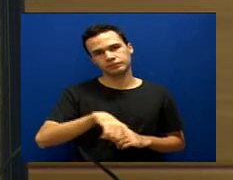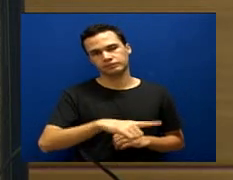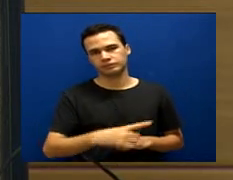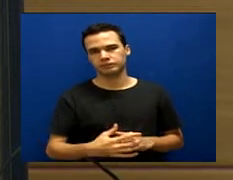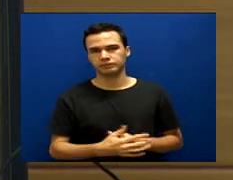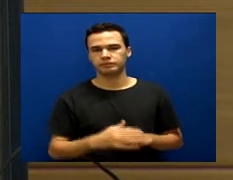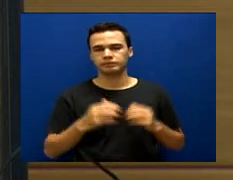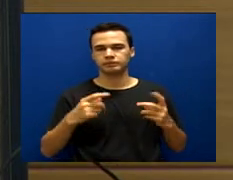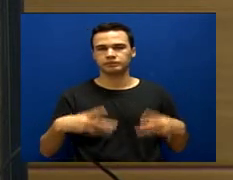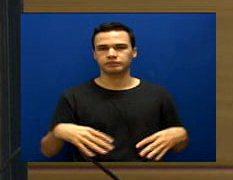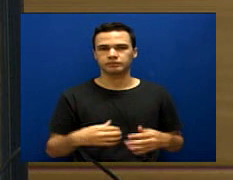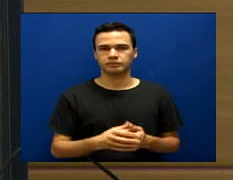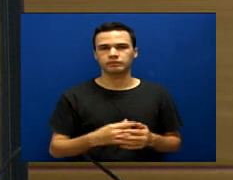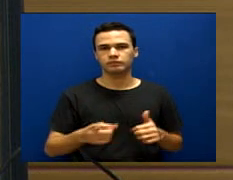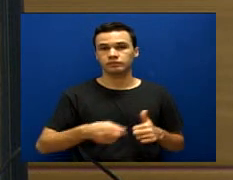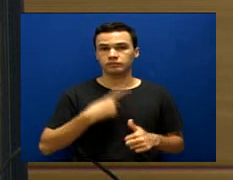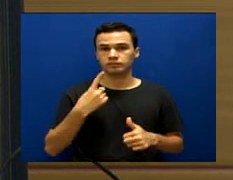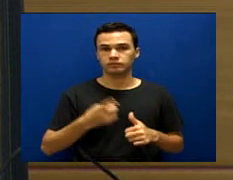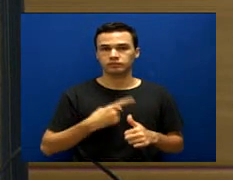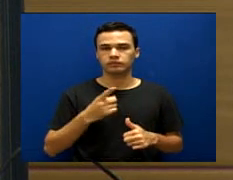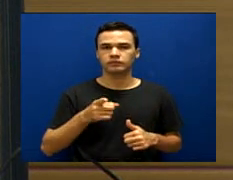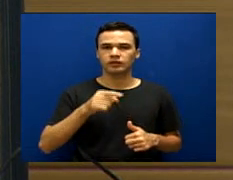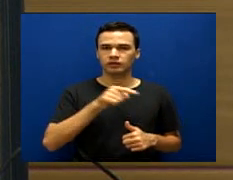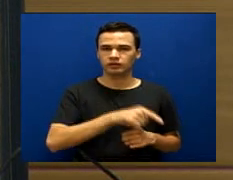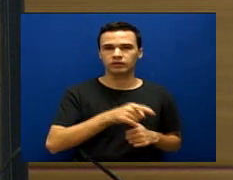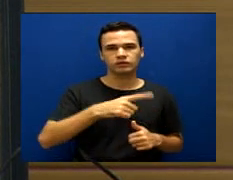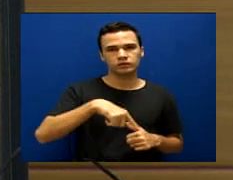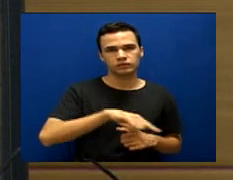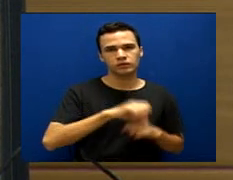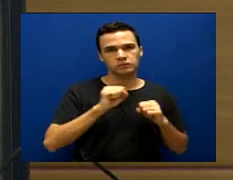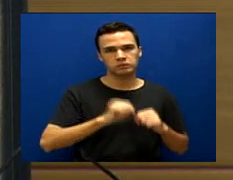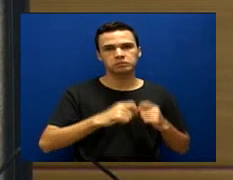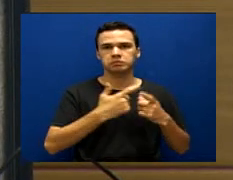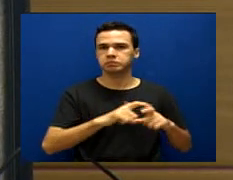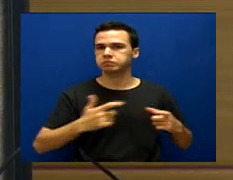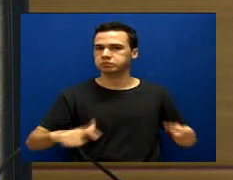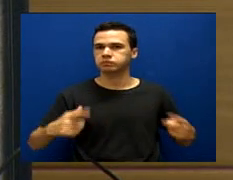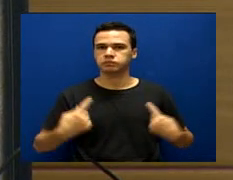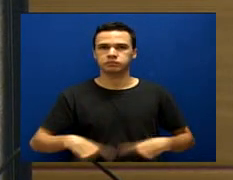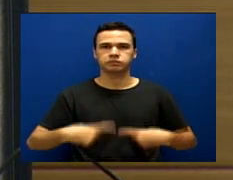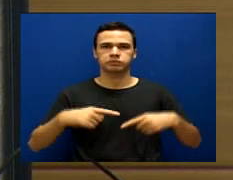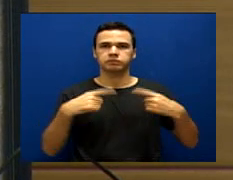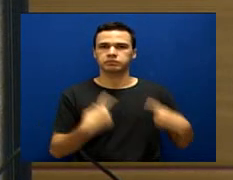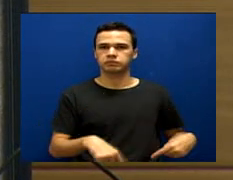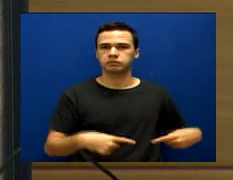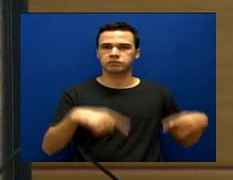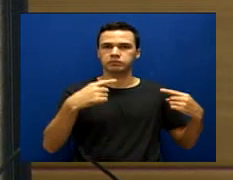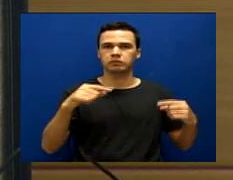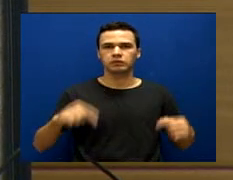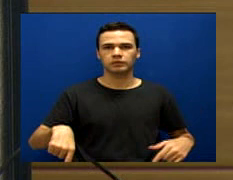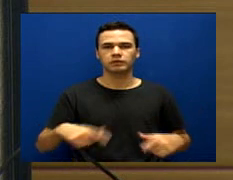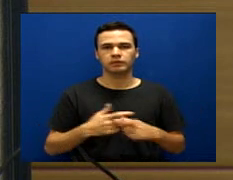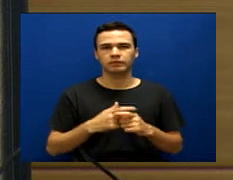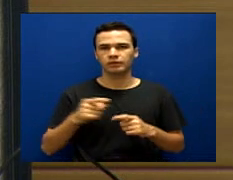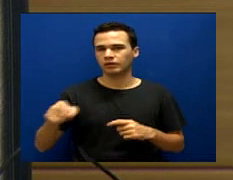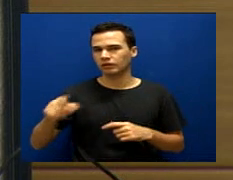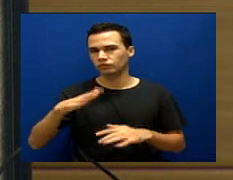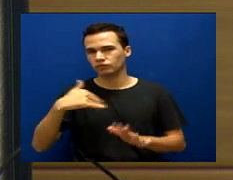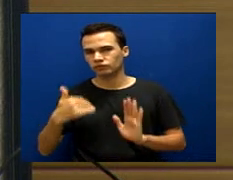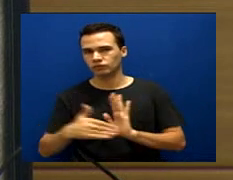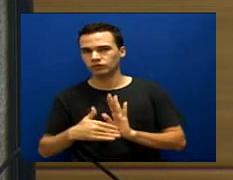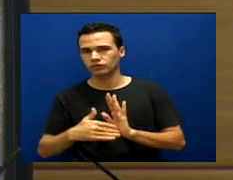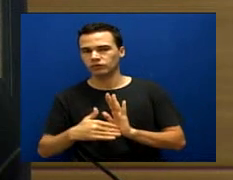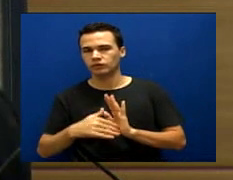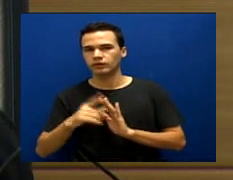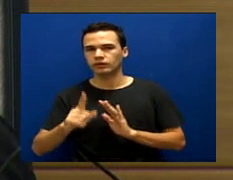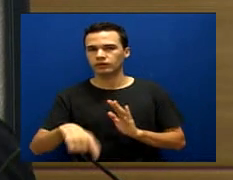nós, primeiro que quanto mais oportunidade de ampliar o debate, trazer à tona aqui a hora,